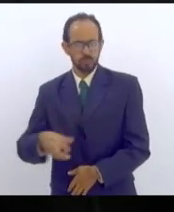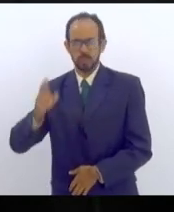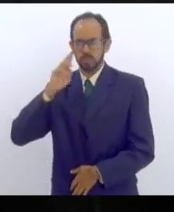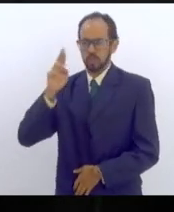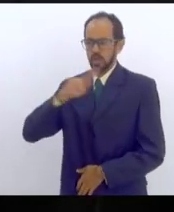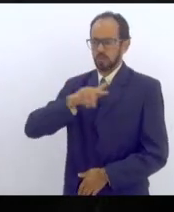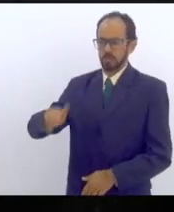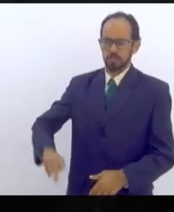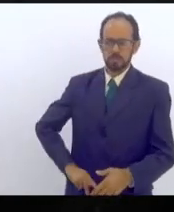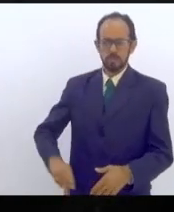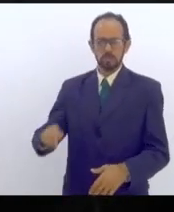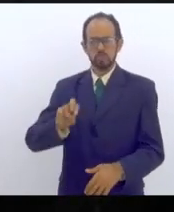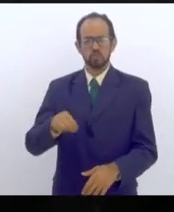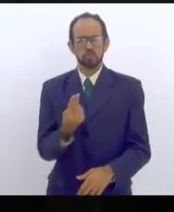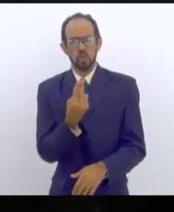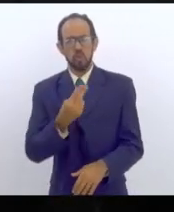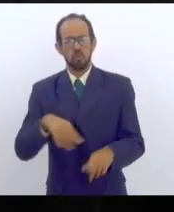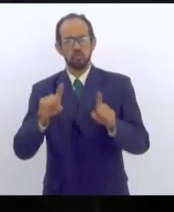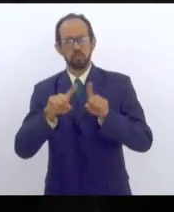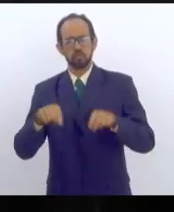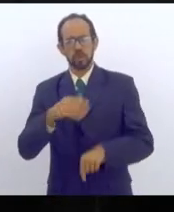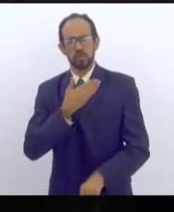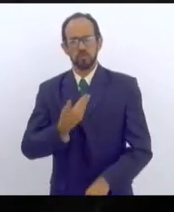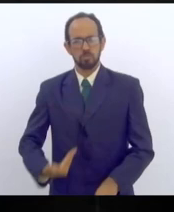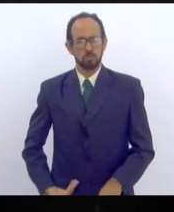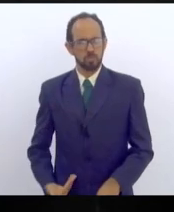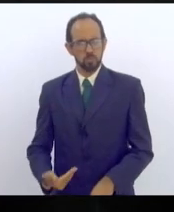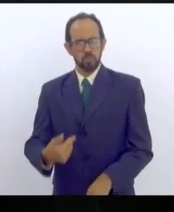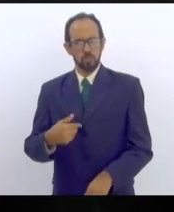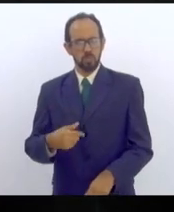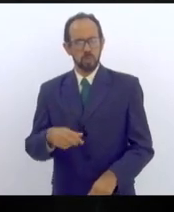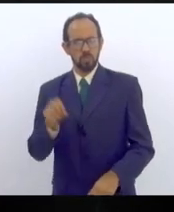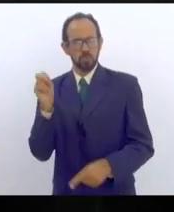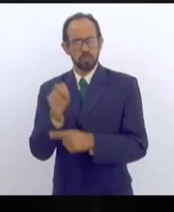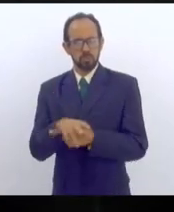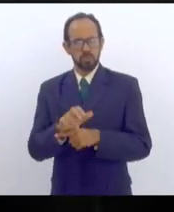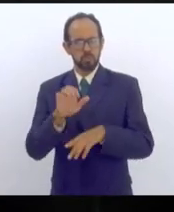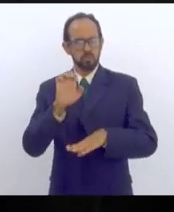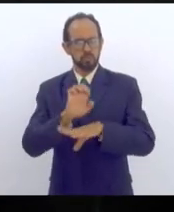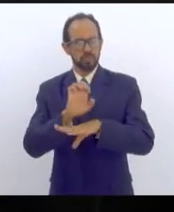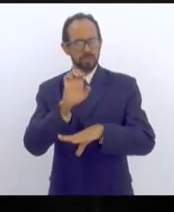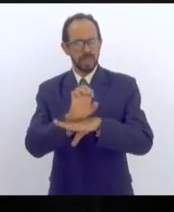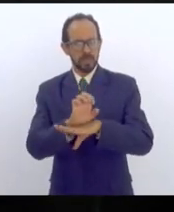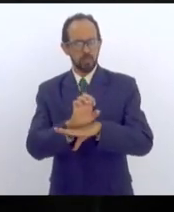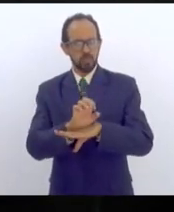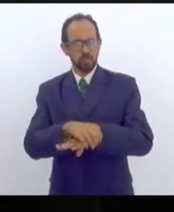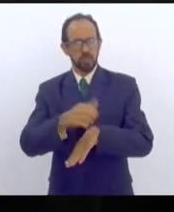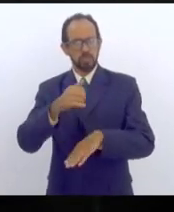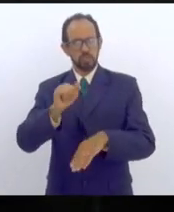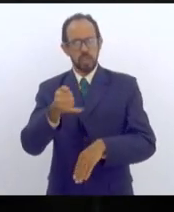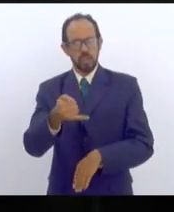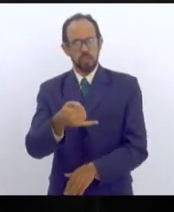presidente, sou servidor público. Entrei para o Estado em janeiro de